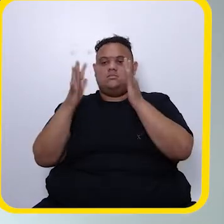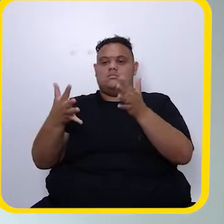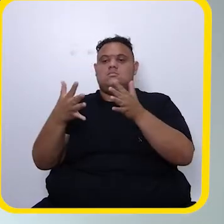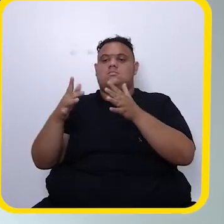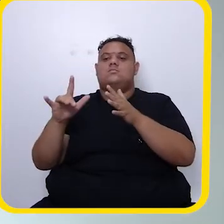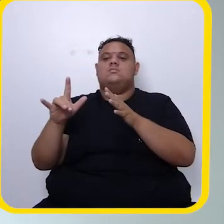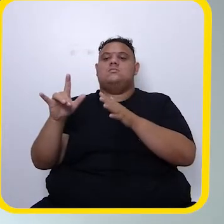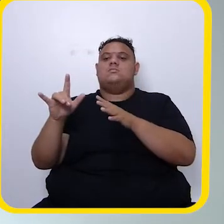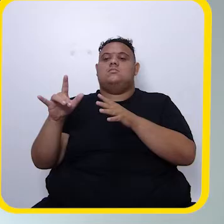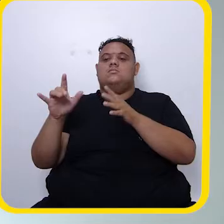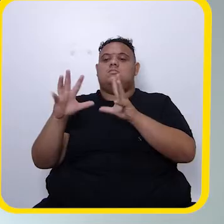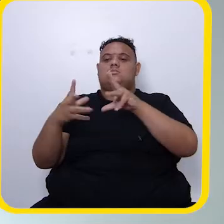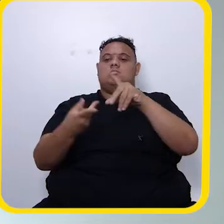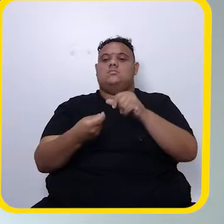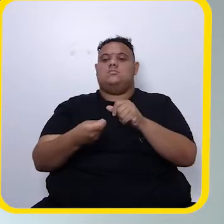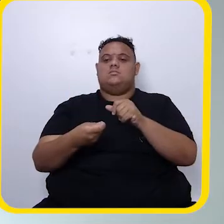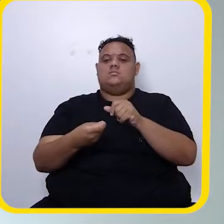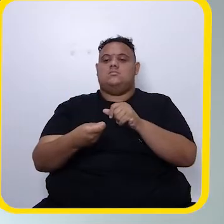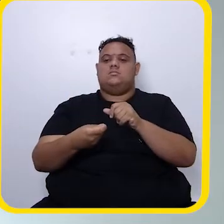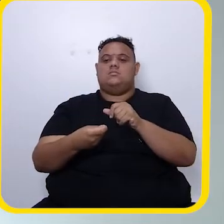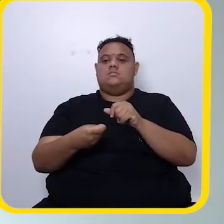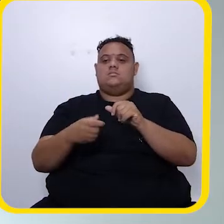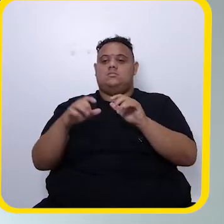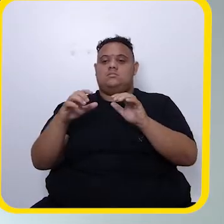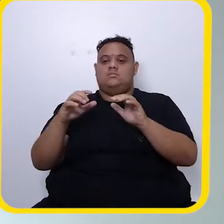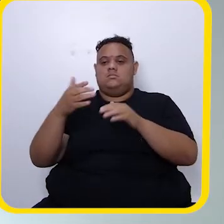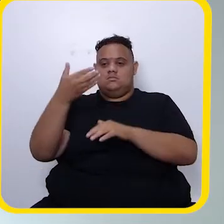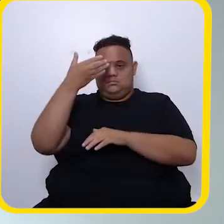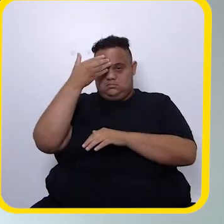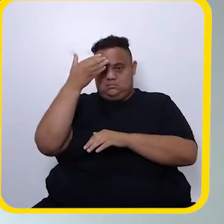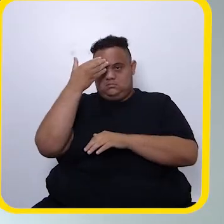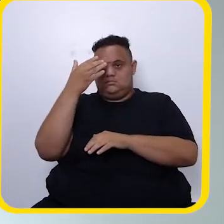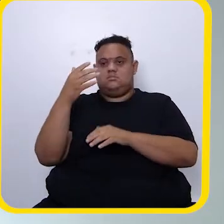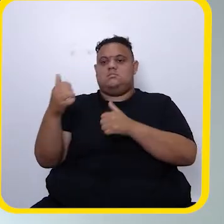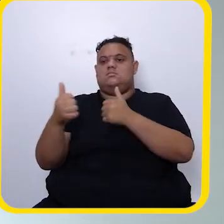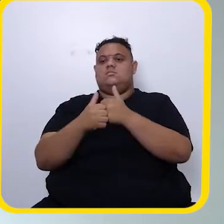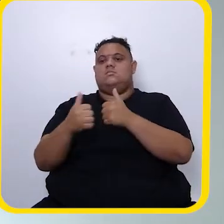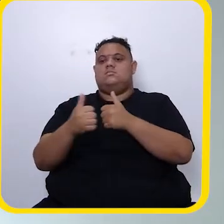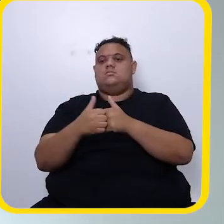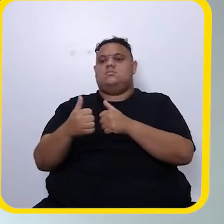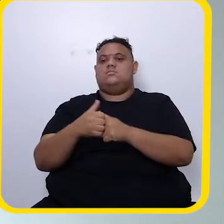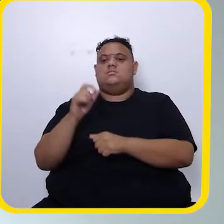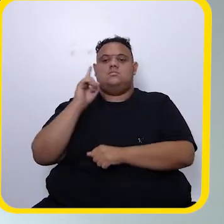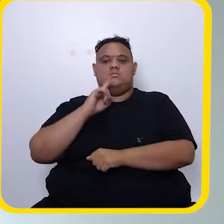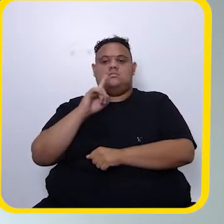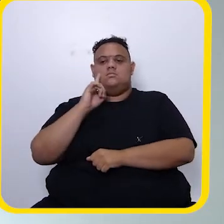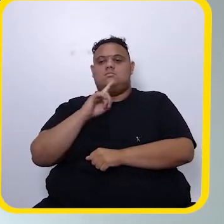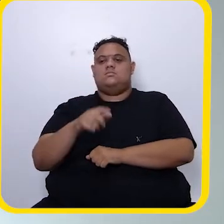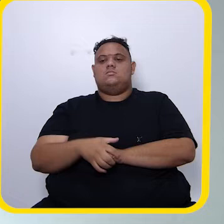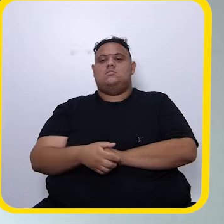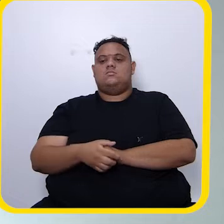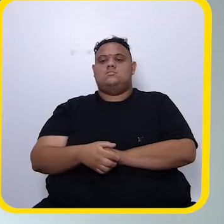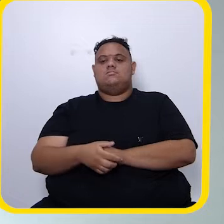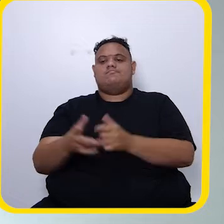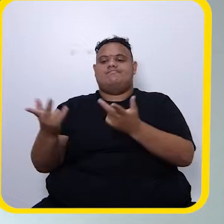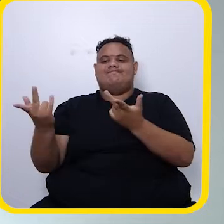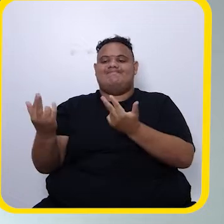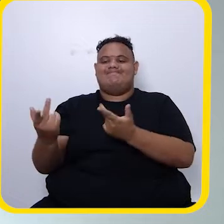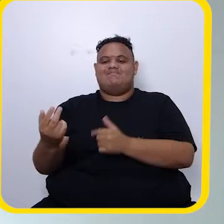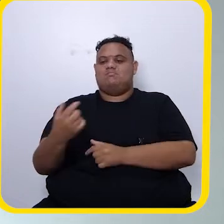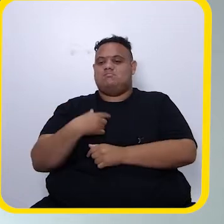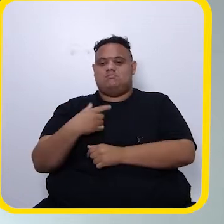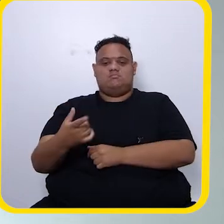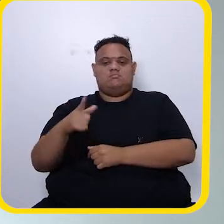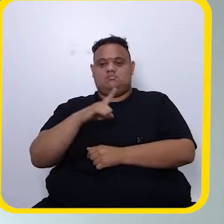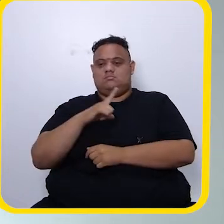tensão geopolítica no mundo todo, né, Cuba sendo, vamos dizer assim, no quintal, né, próximo aos Estados Unidos, e mesmo